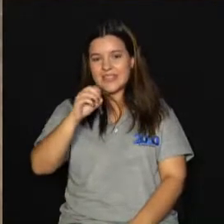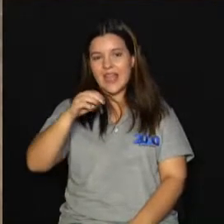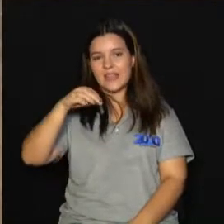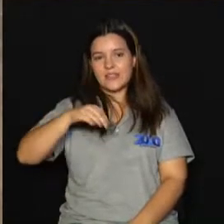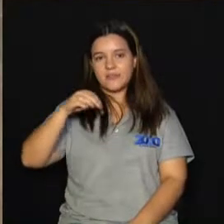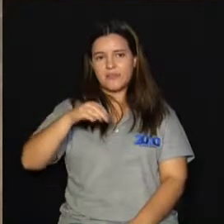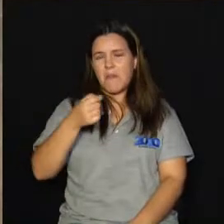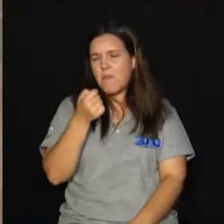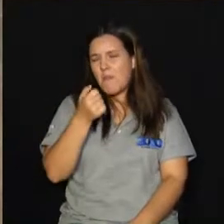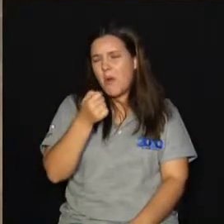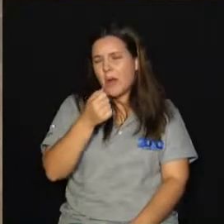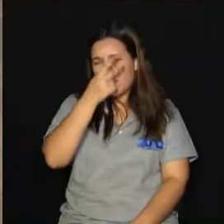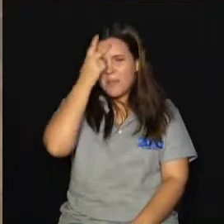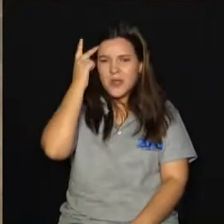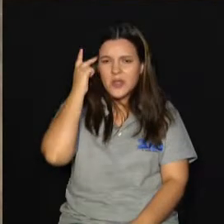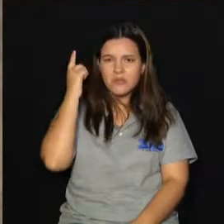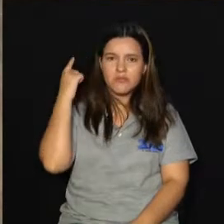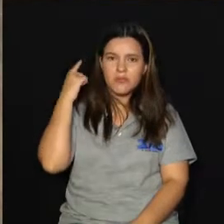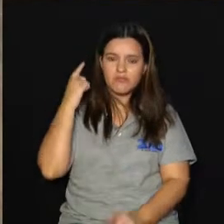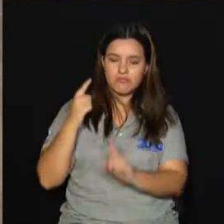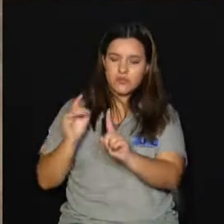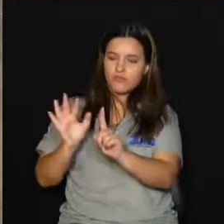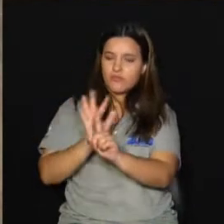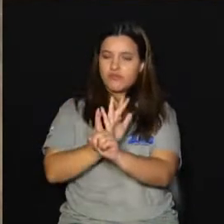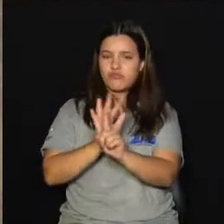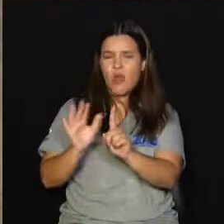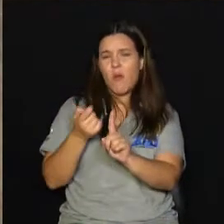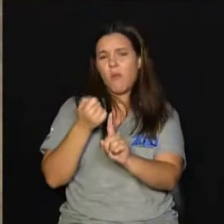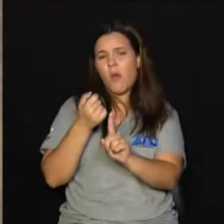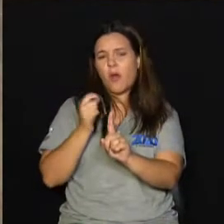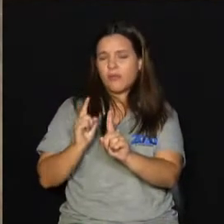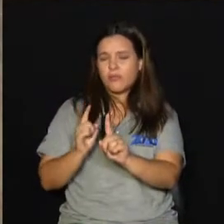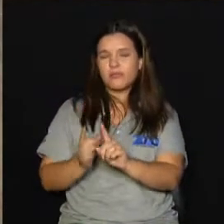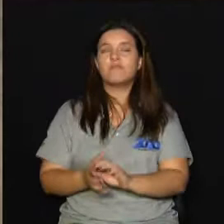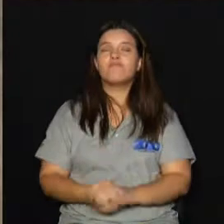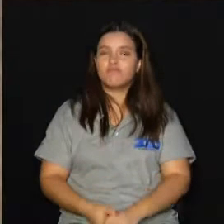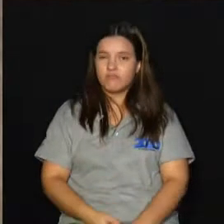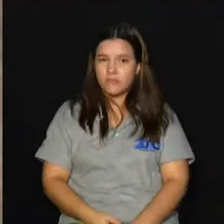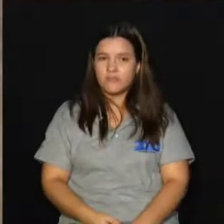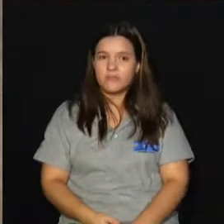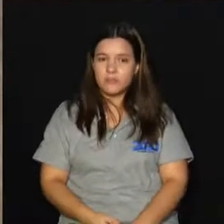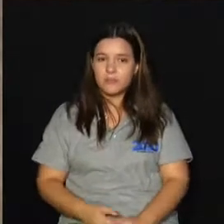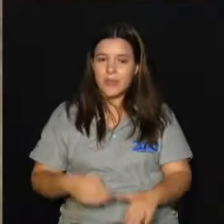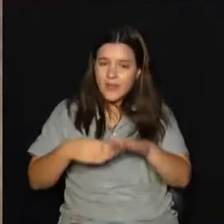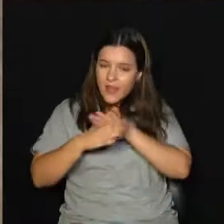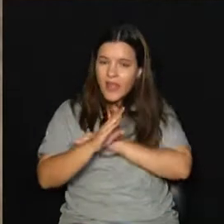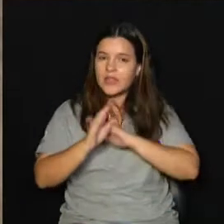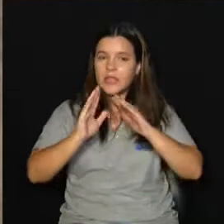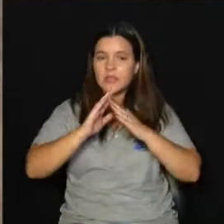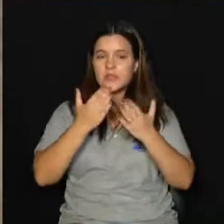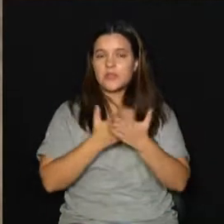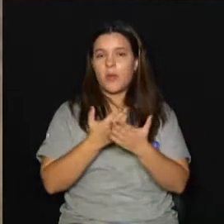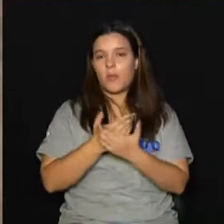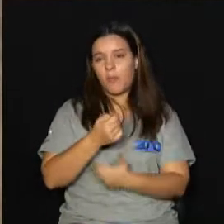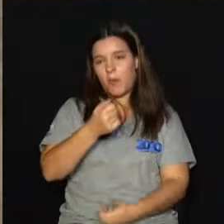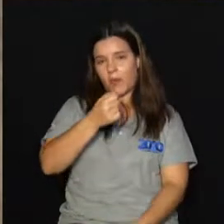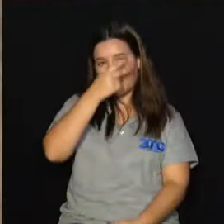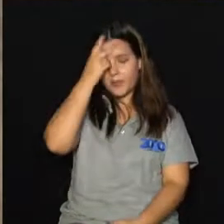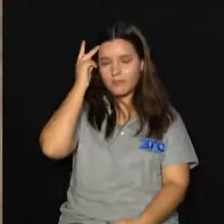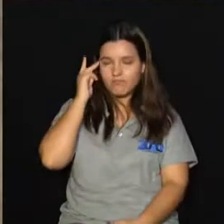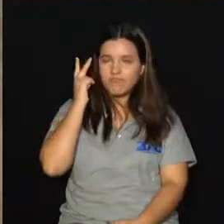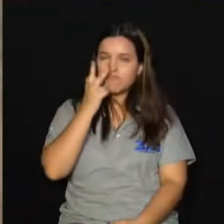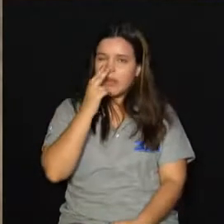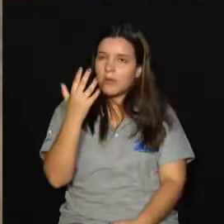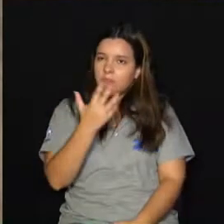e pouquíssimas pessoas entraram aí na escola estadual, na Miguel Vicente Cury. Então, é um clima